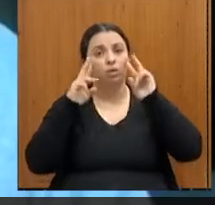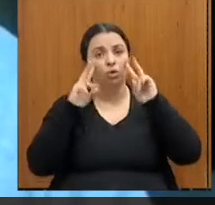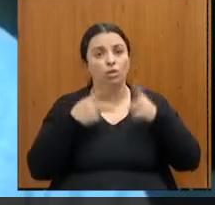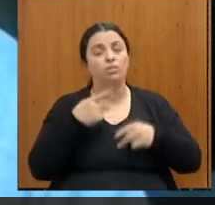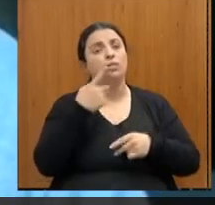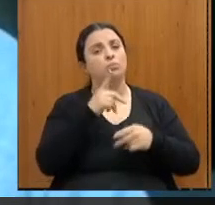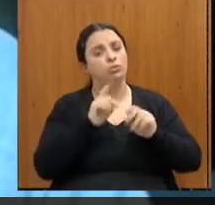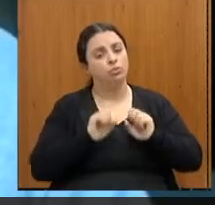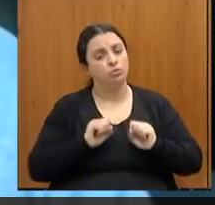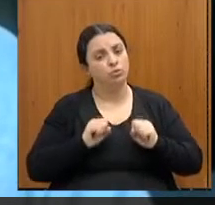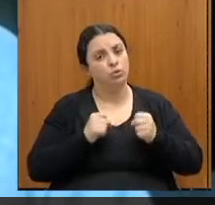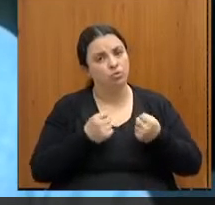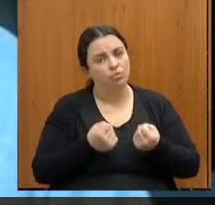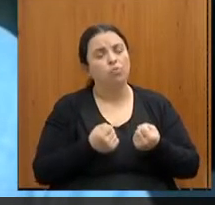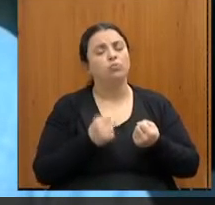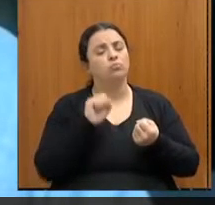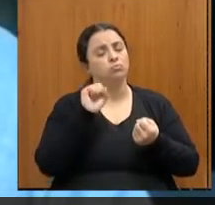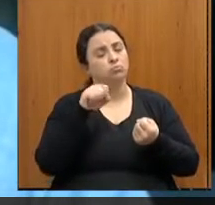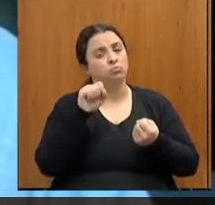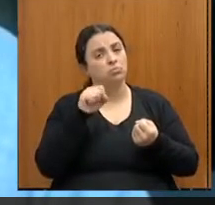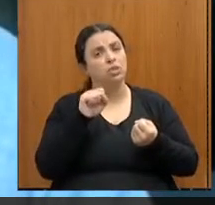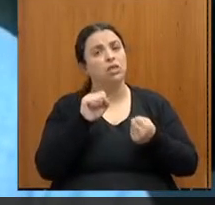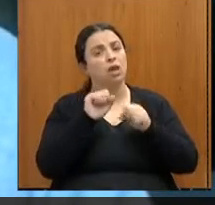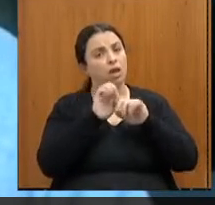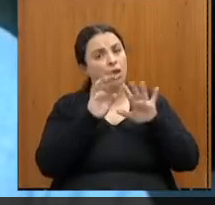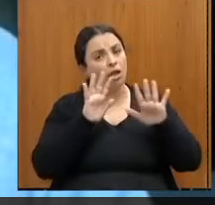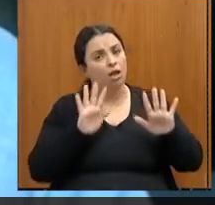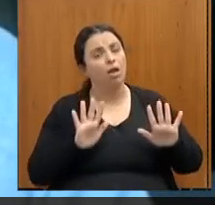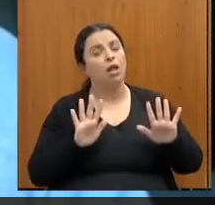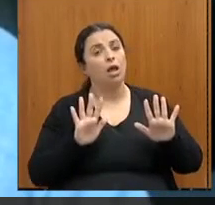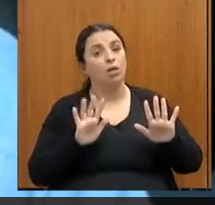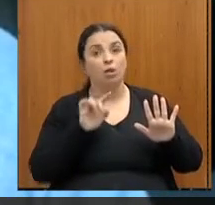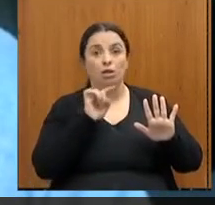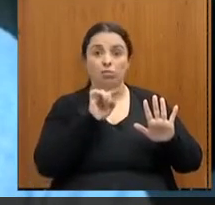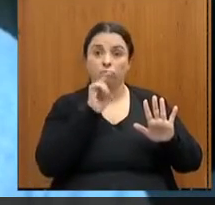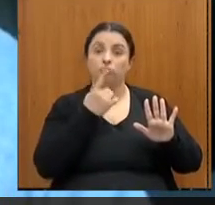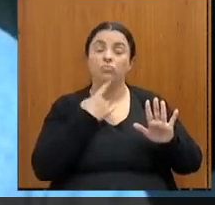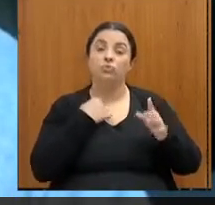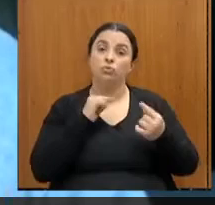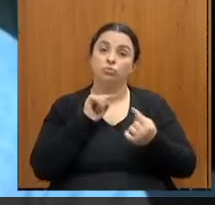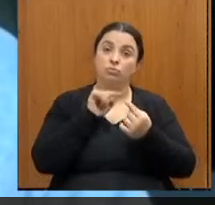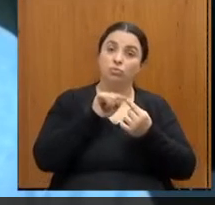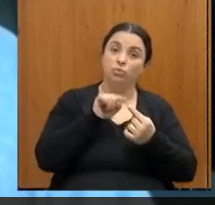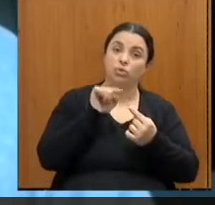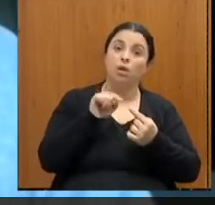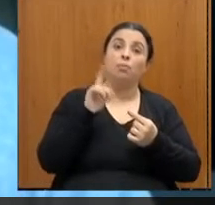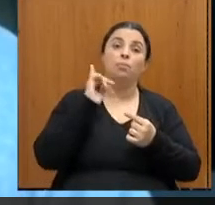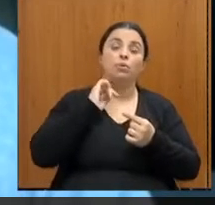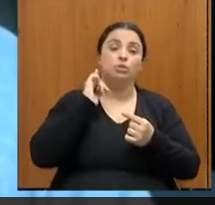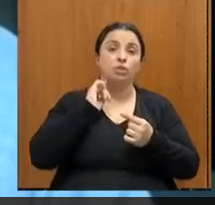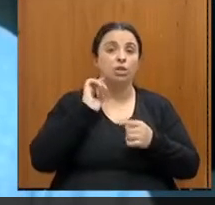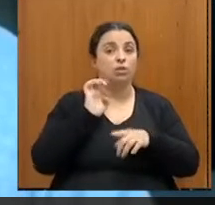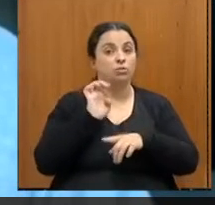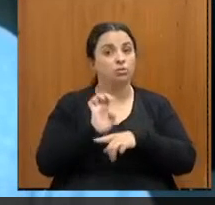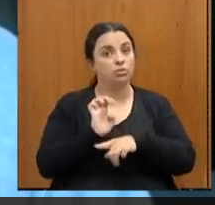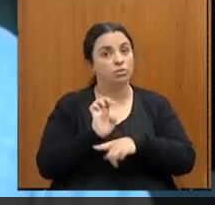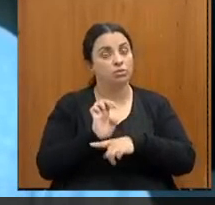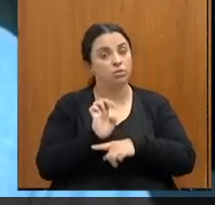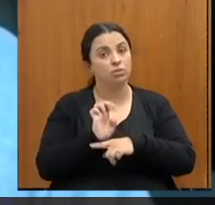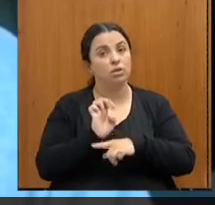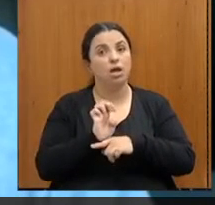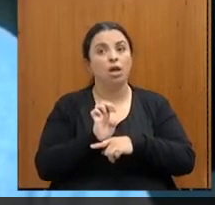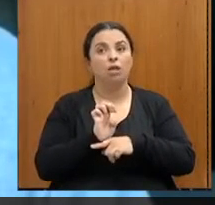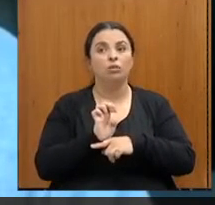o seu esforço e ele é evidente para tornar o estado de Minas Gerais o estado